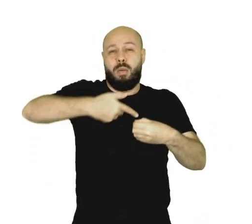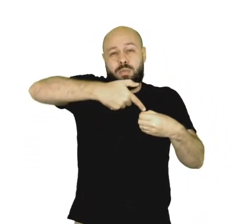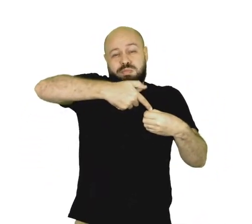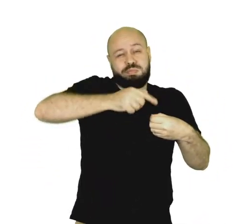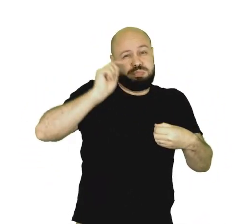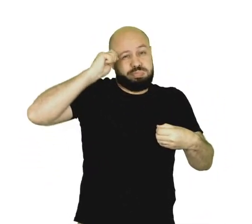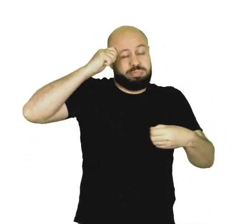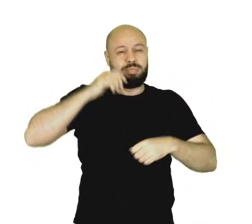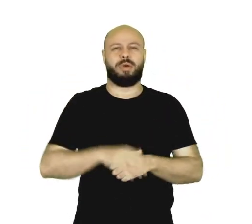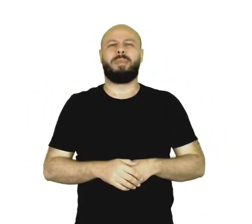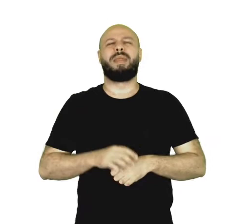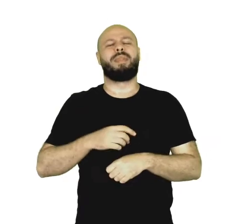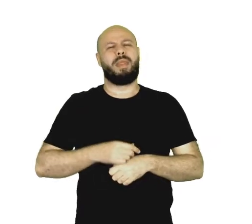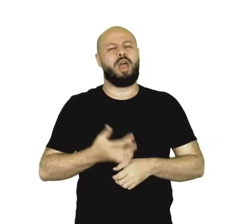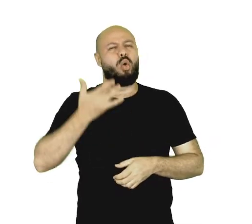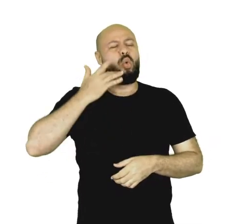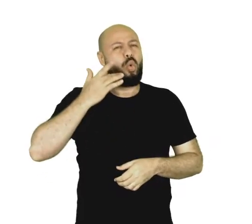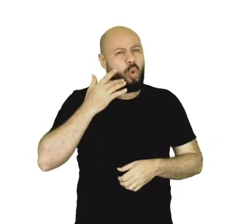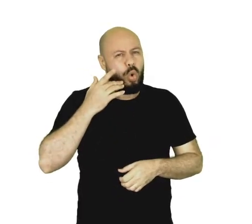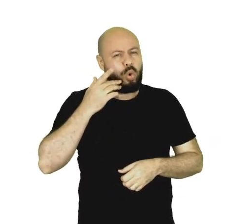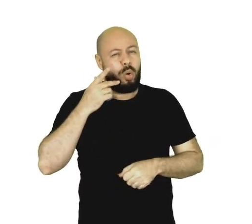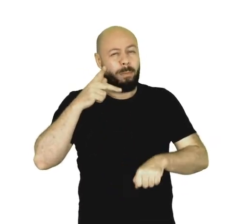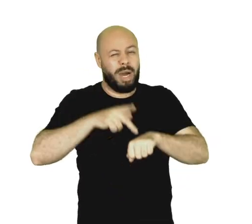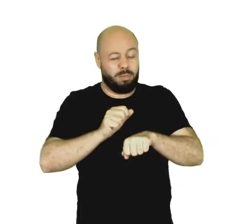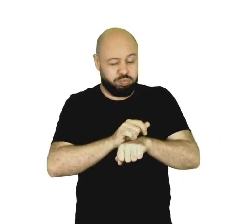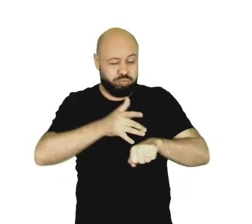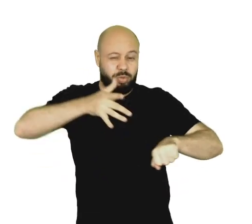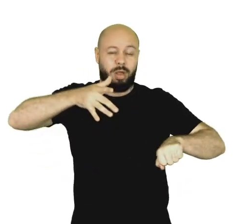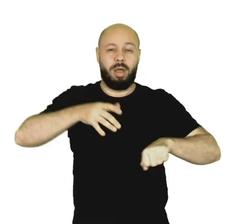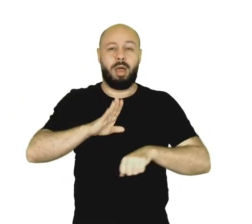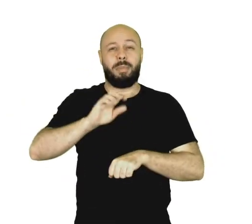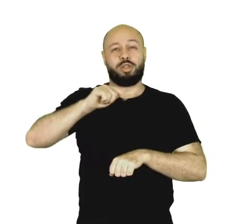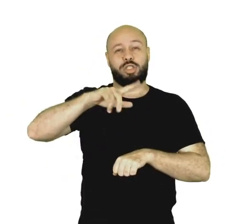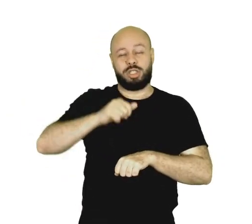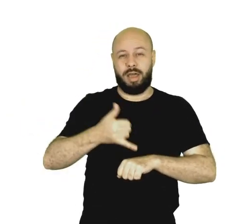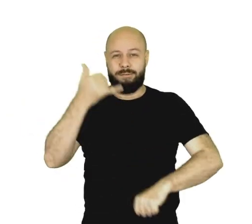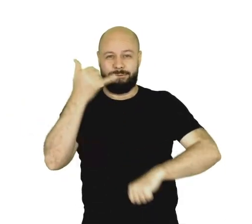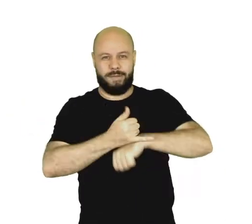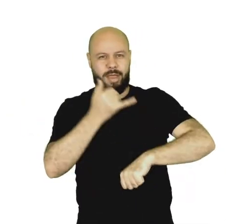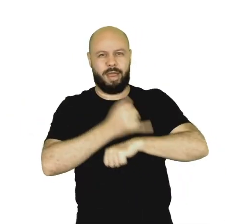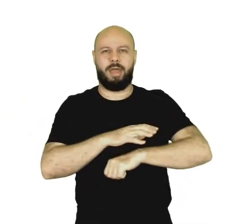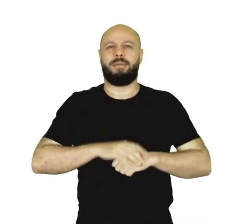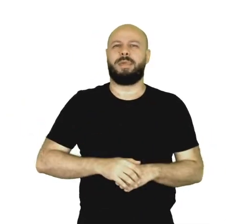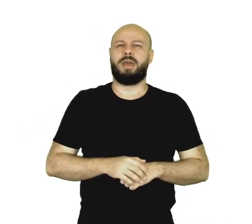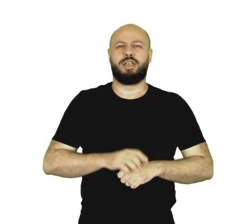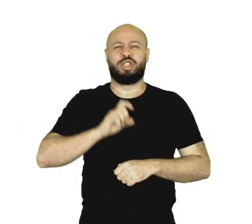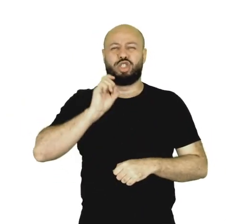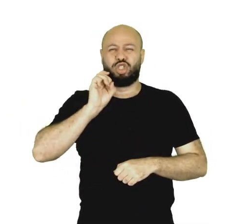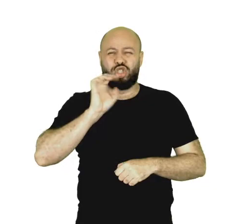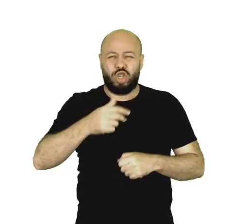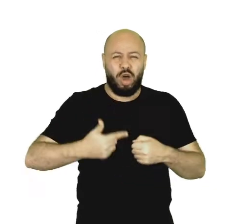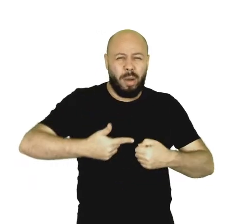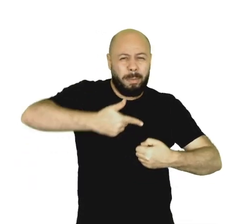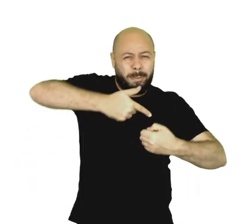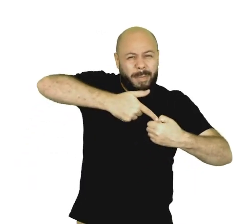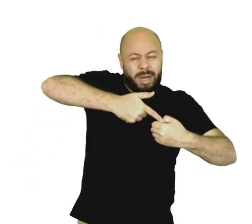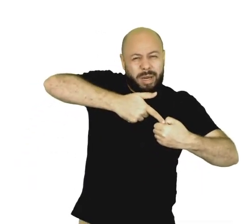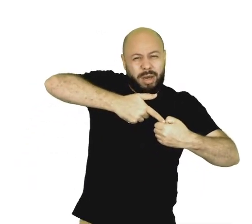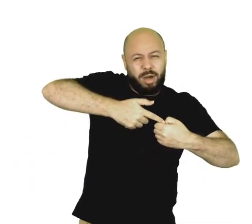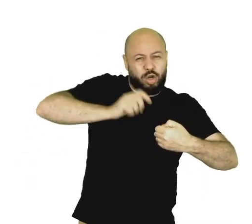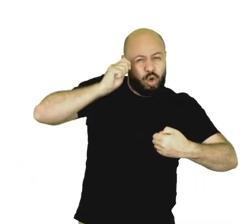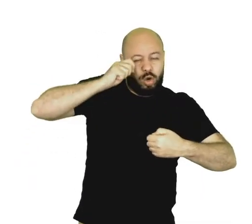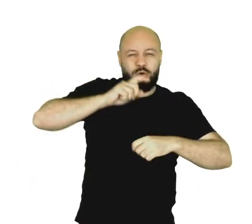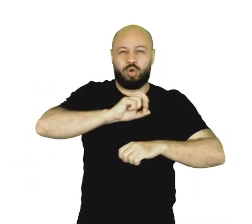tem exploração de ouro, diamante, ferro, bauxita. Não somente no petróleo, mas a principal forma